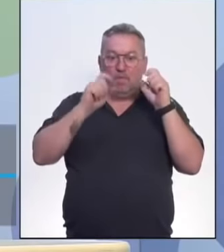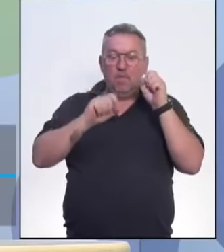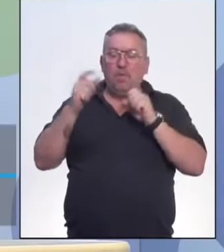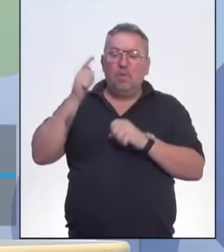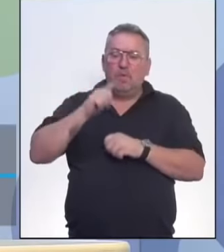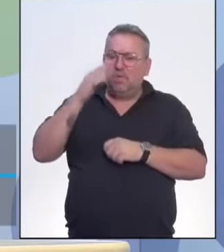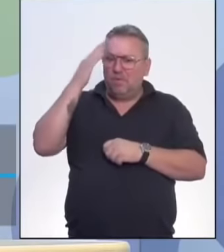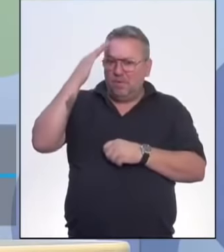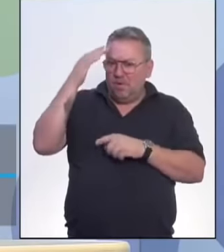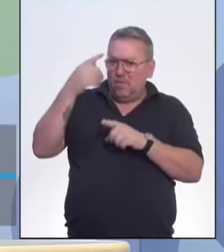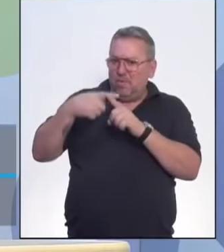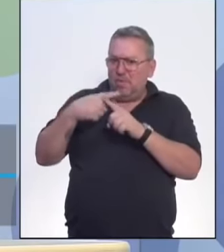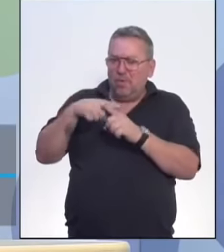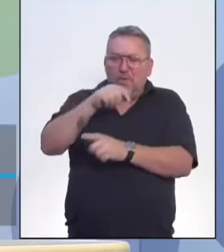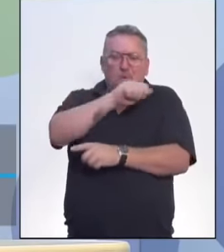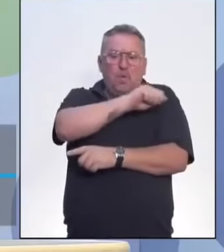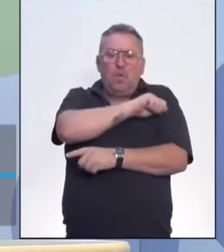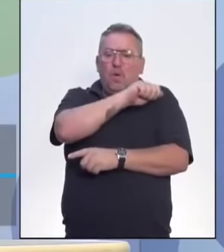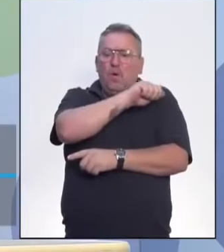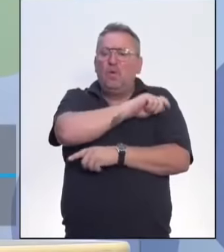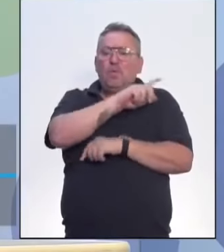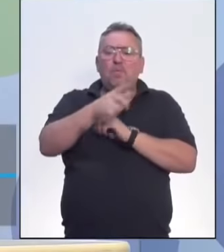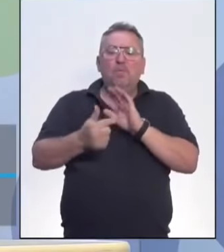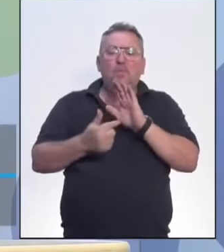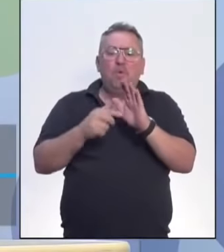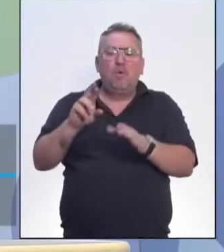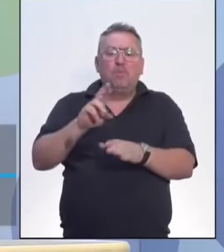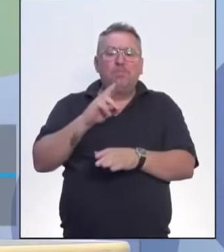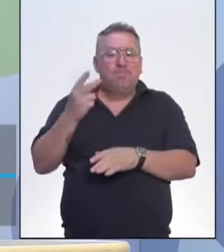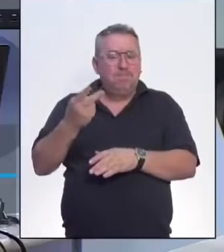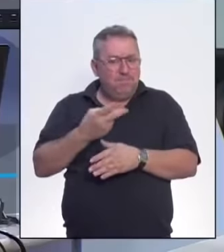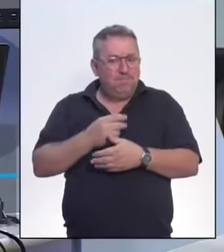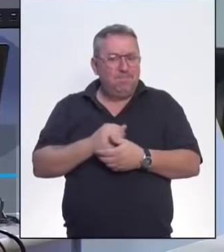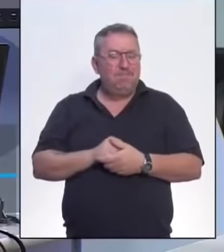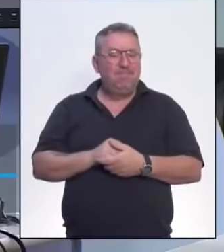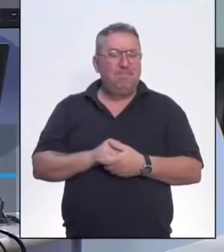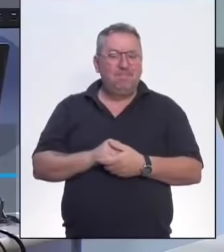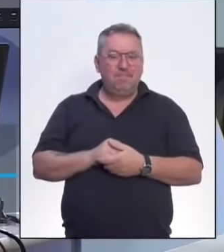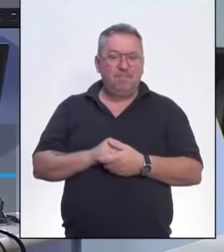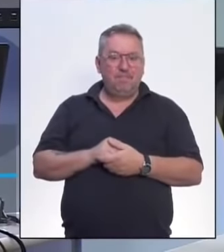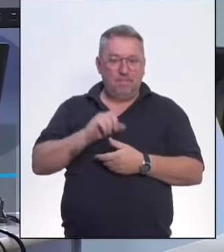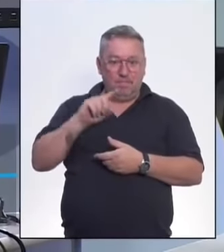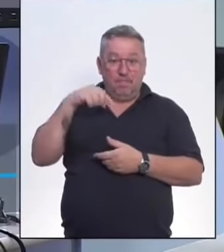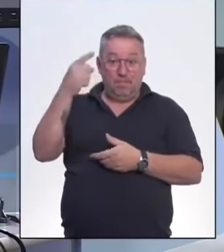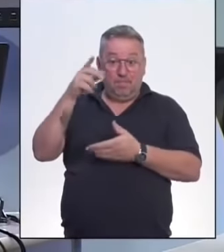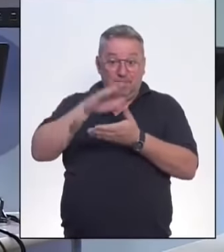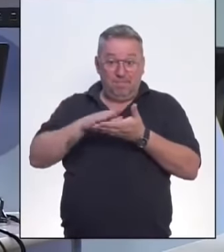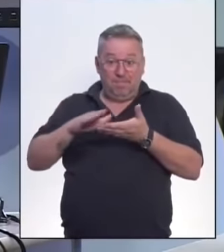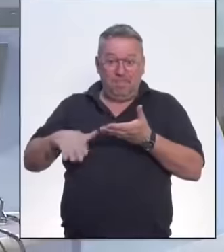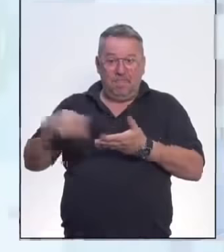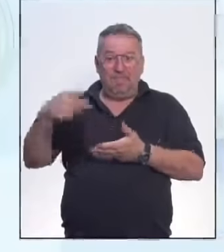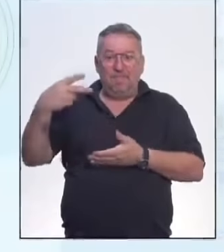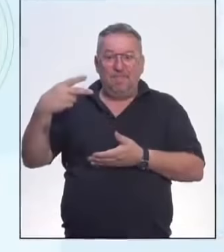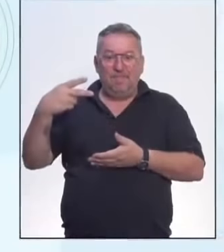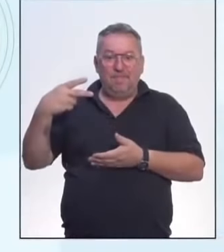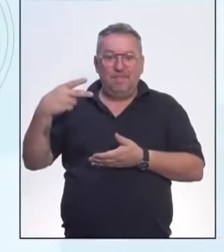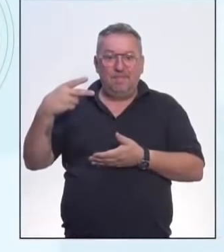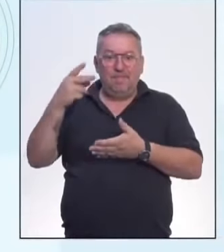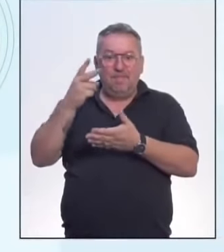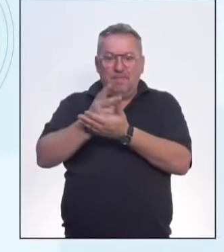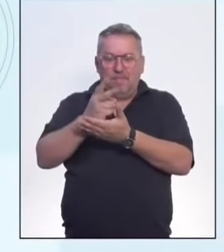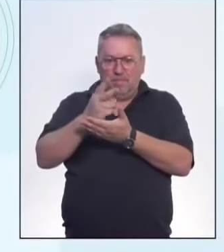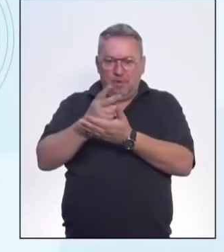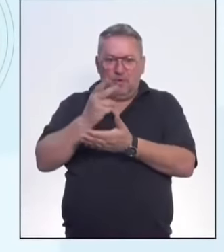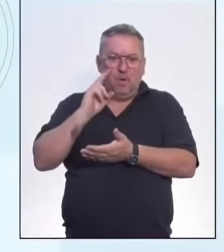entender o porquê que o aluno indicou essa resposta, na verdade, né? Próxima questão, atividade 2, ok? Nos mesmos moldes